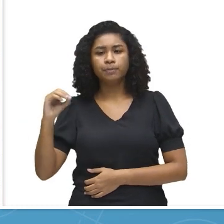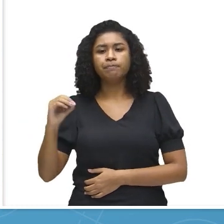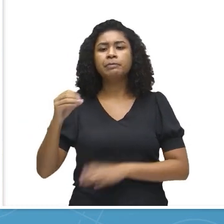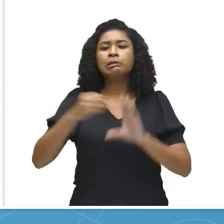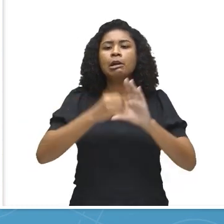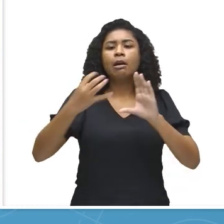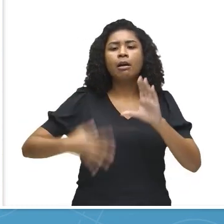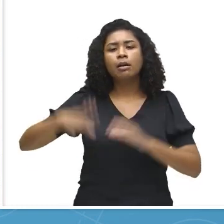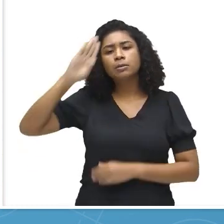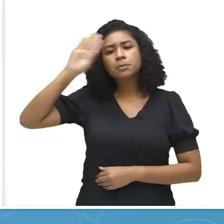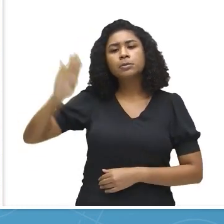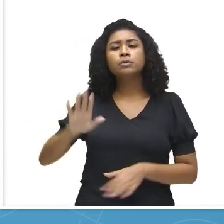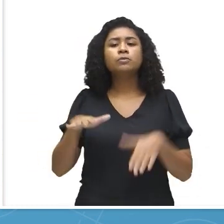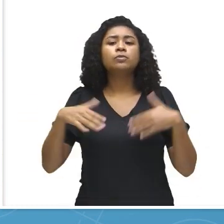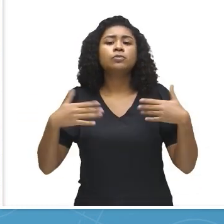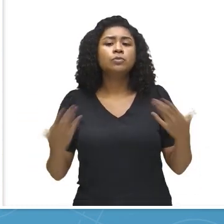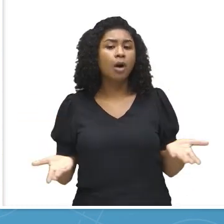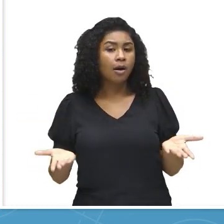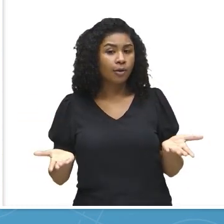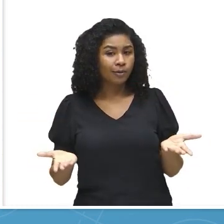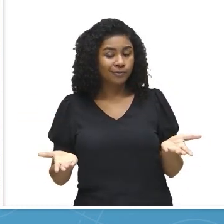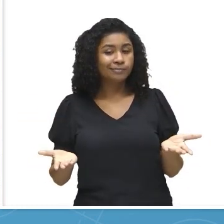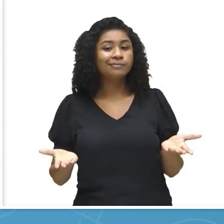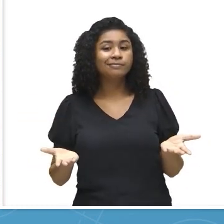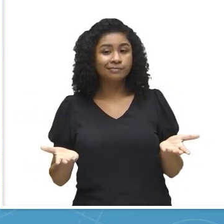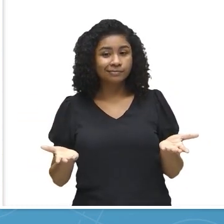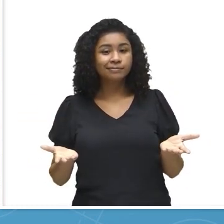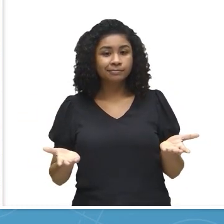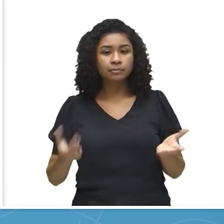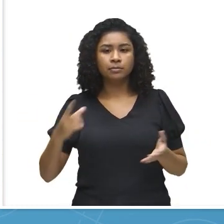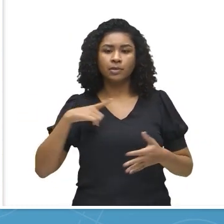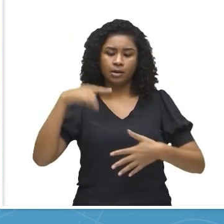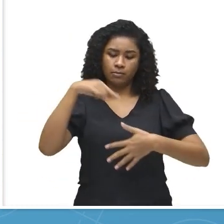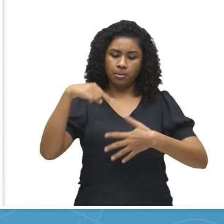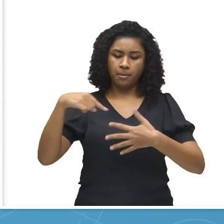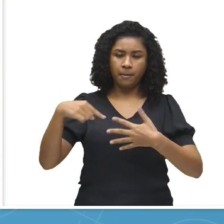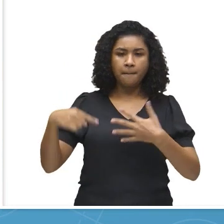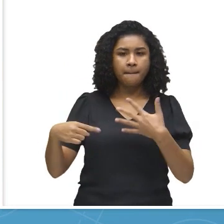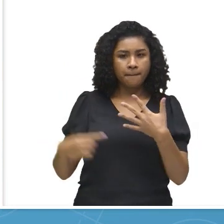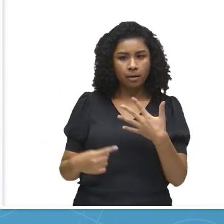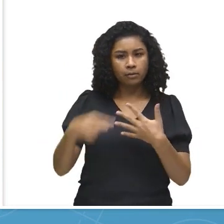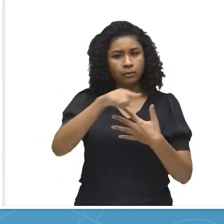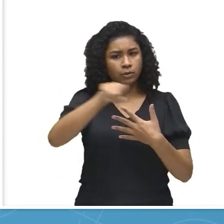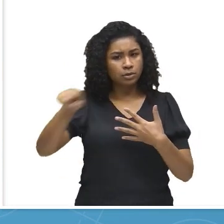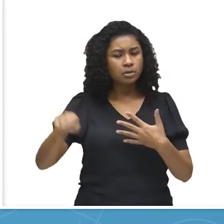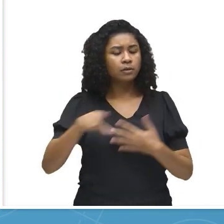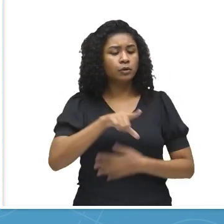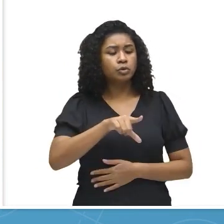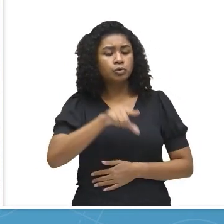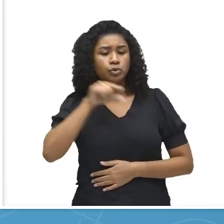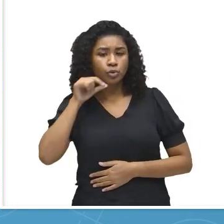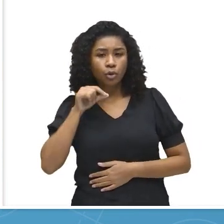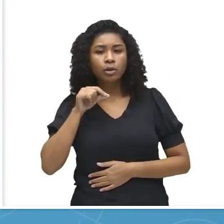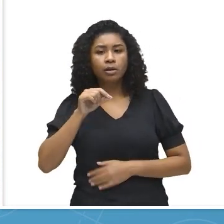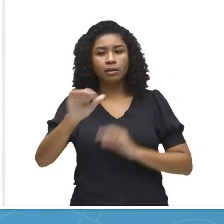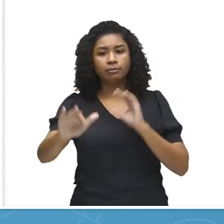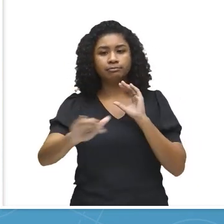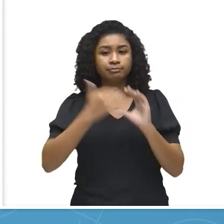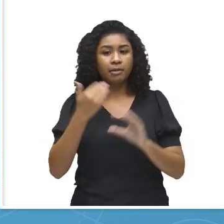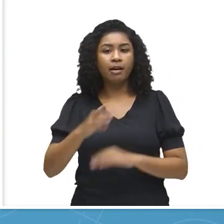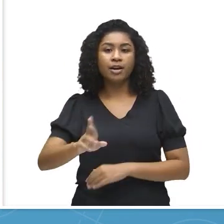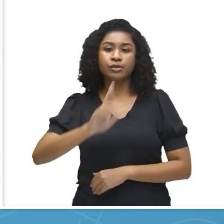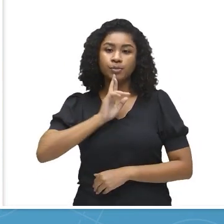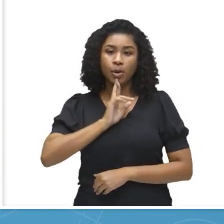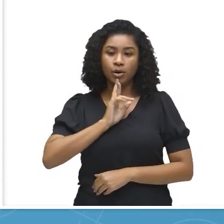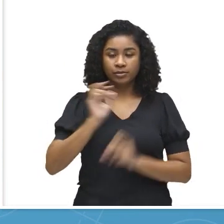foi, mais uma vez eu vou colocar 5 opções para vocês, vocês vão ler com calma e mandar a resposta para mim no chat, que a